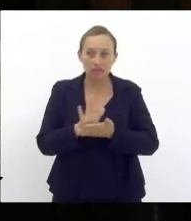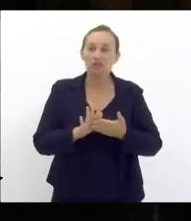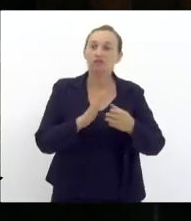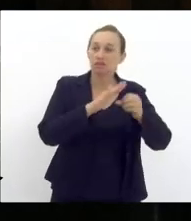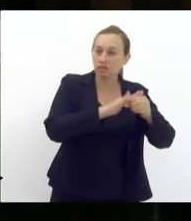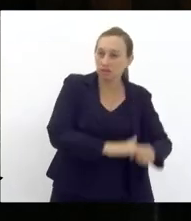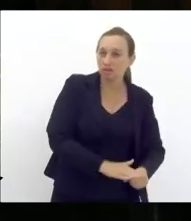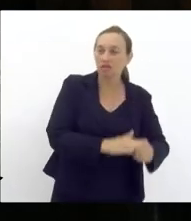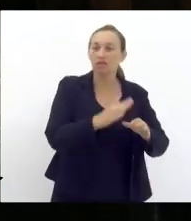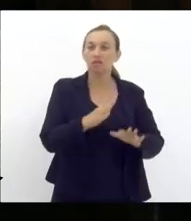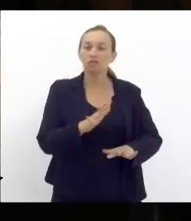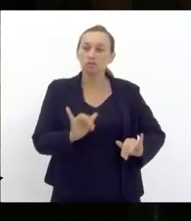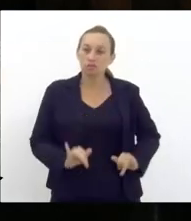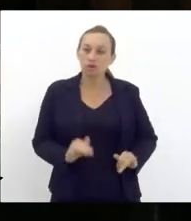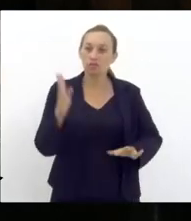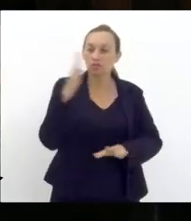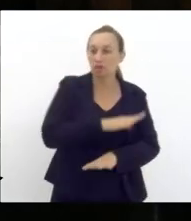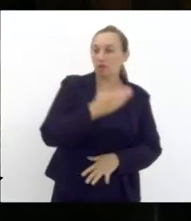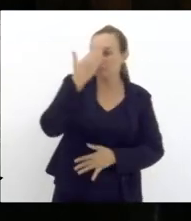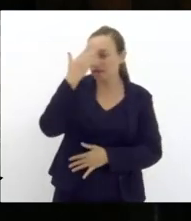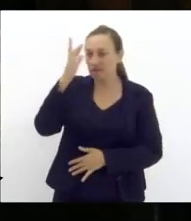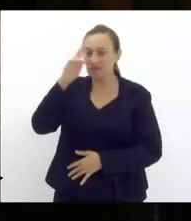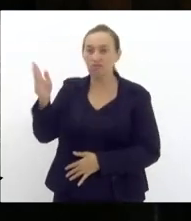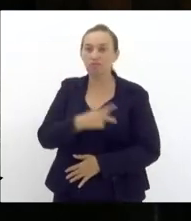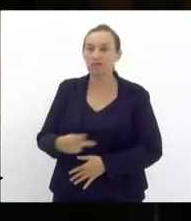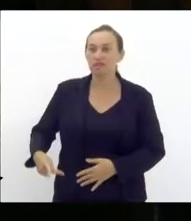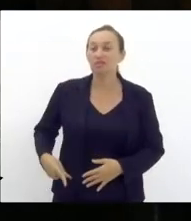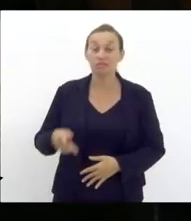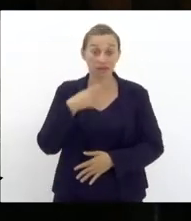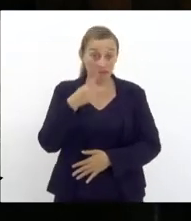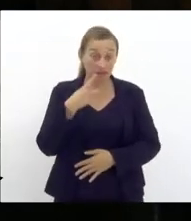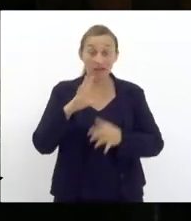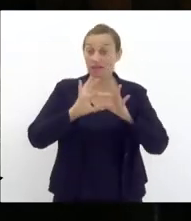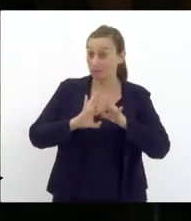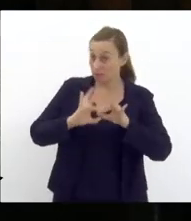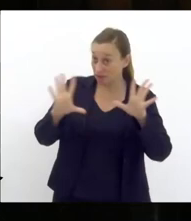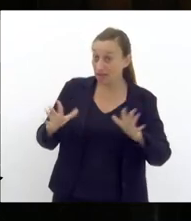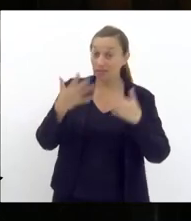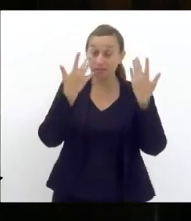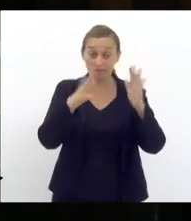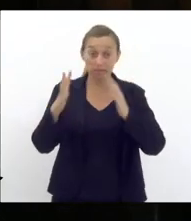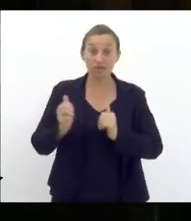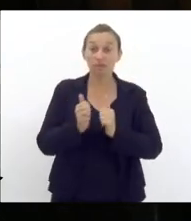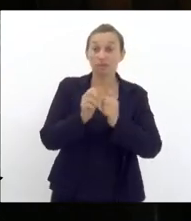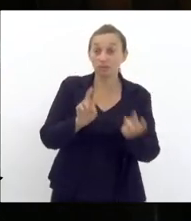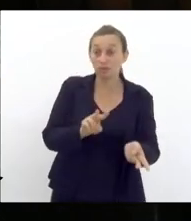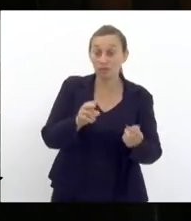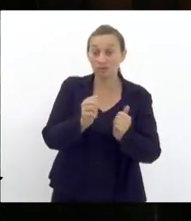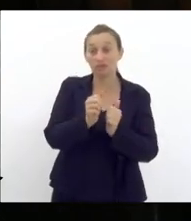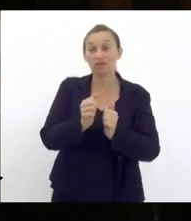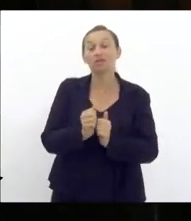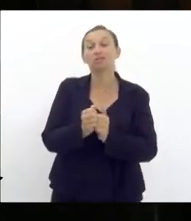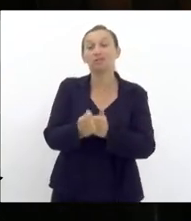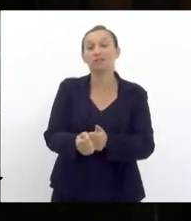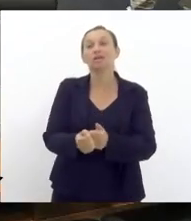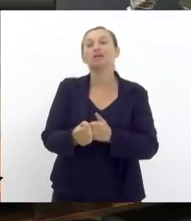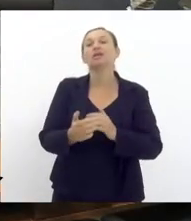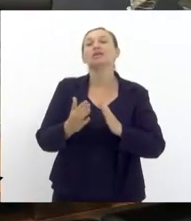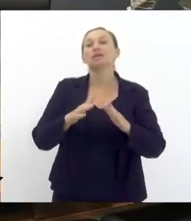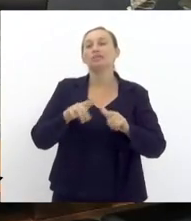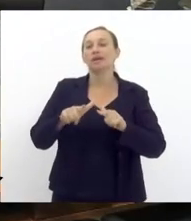sofrem com esse mal então muito obrigado Presidente pela fala democrática Parabéns pela condução Muito obrigado